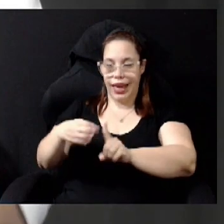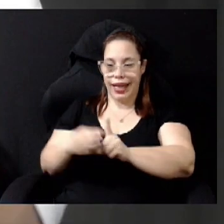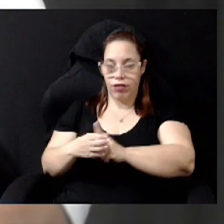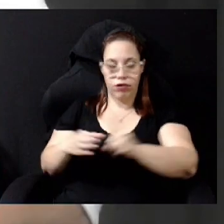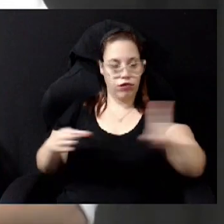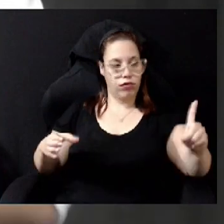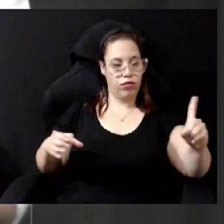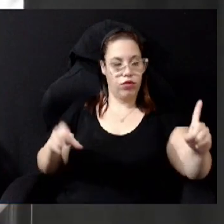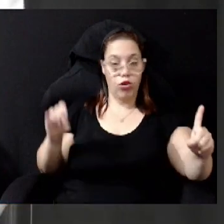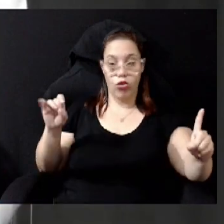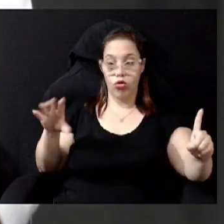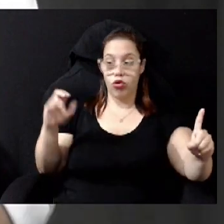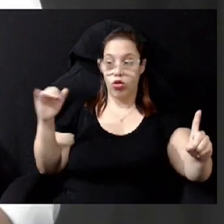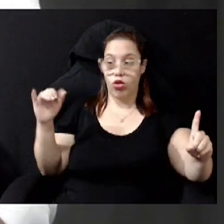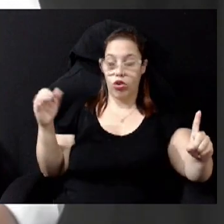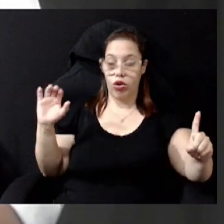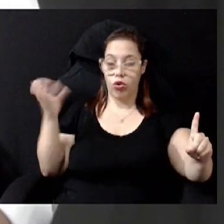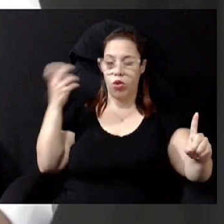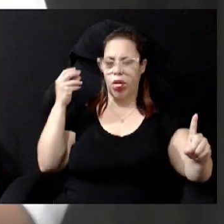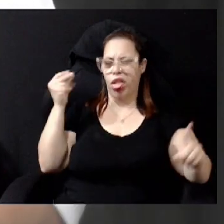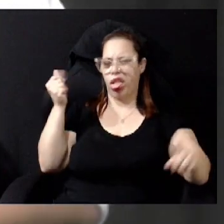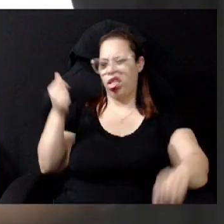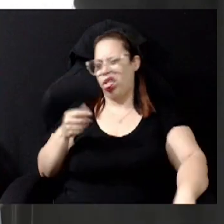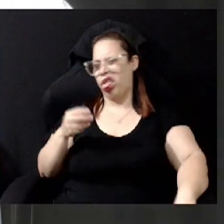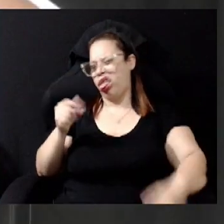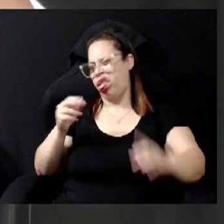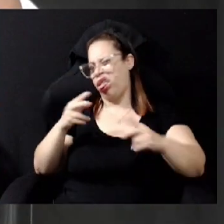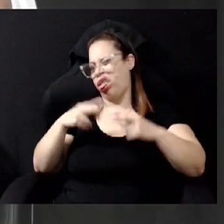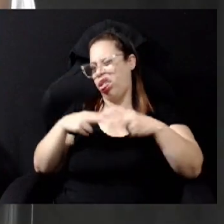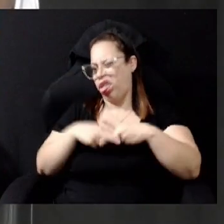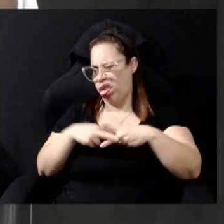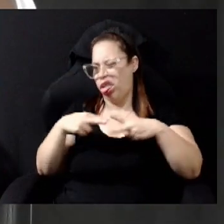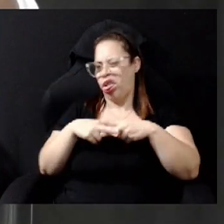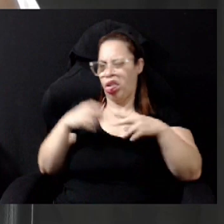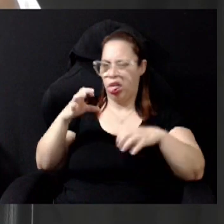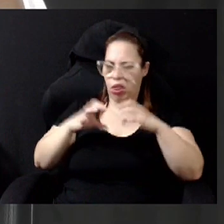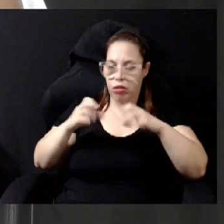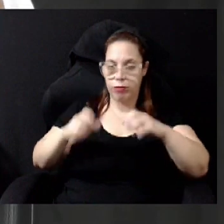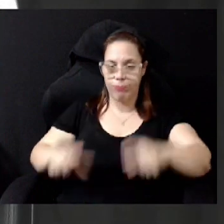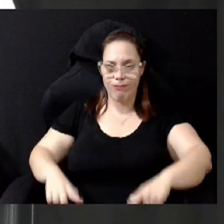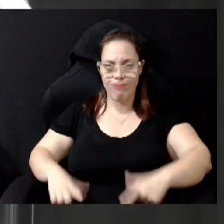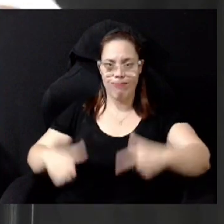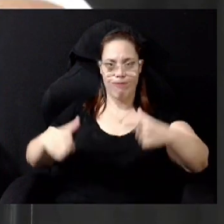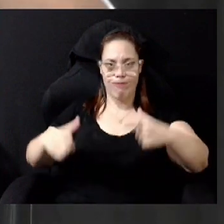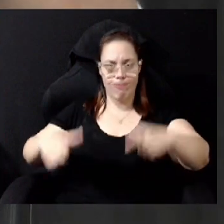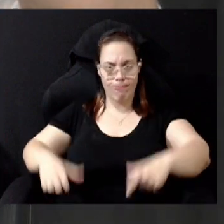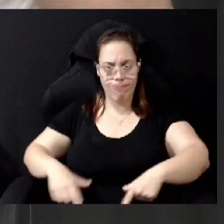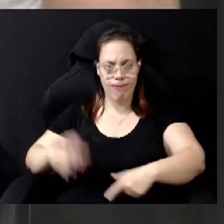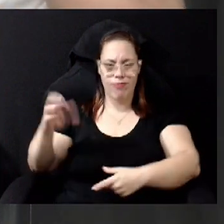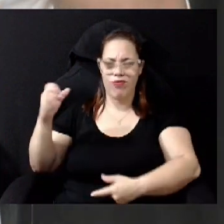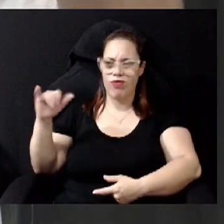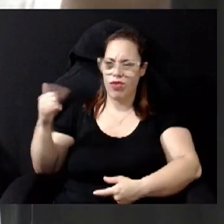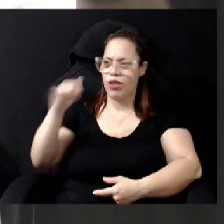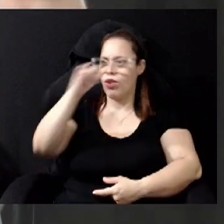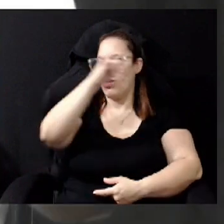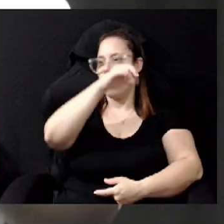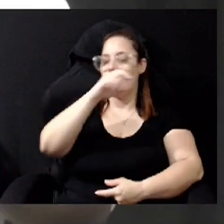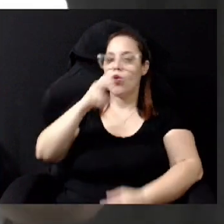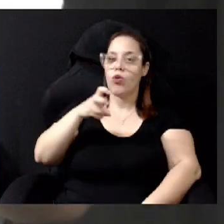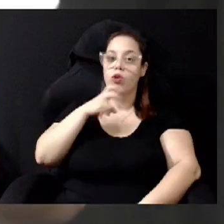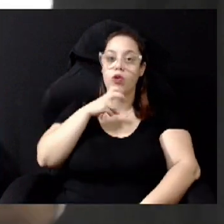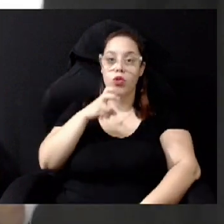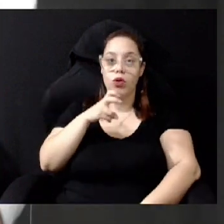depois de muita briga, depois de muita luta, porque eles queriam construir até aeroportos em outras cidades, como Sorocaba, aumentar